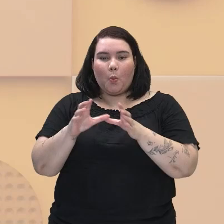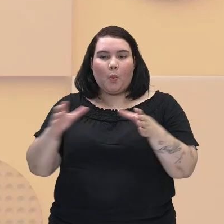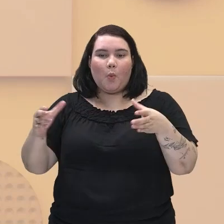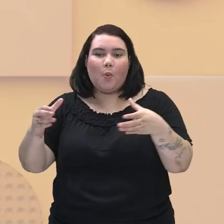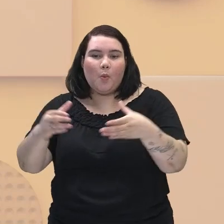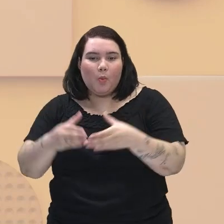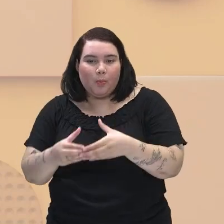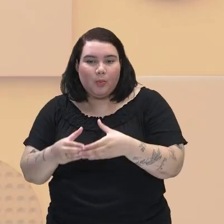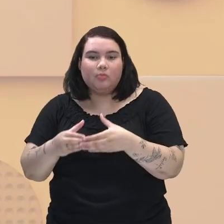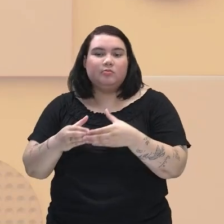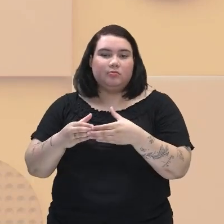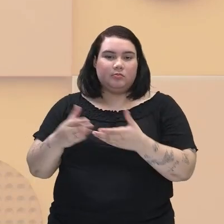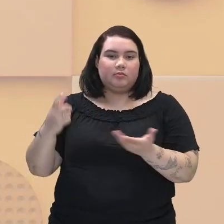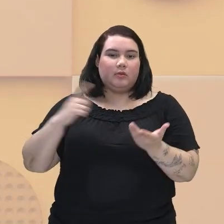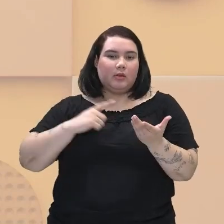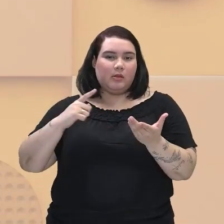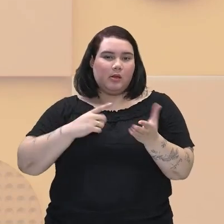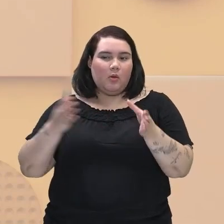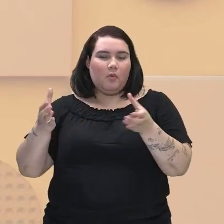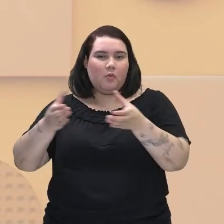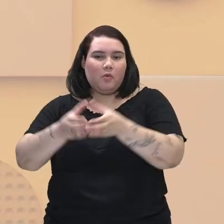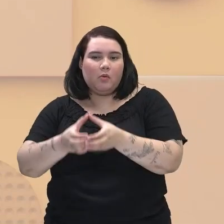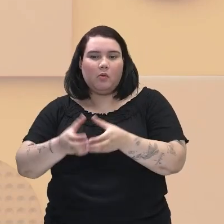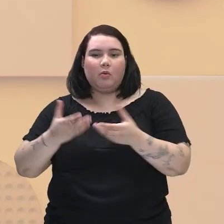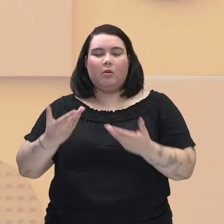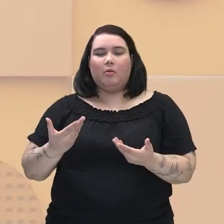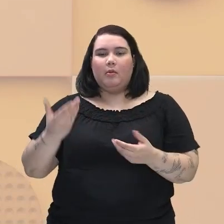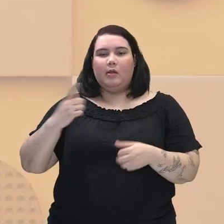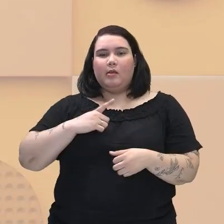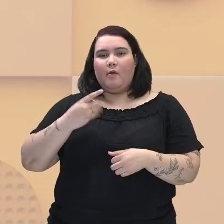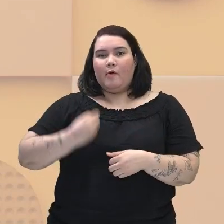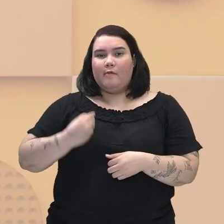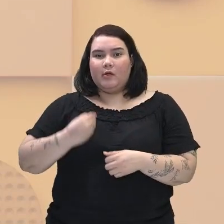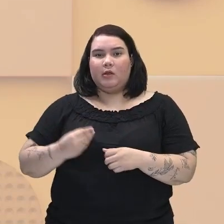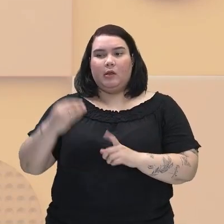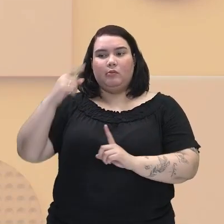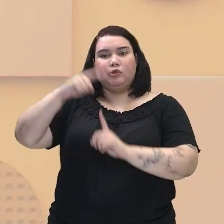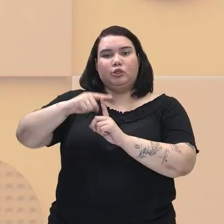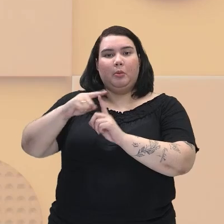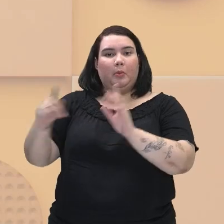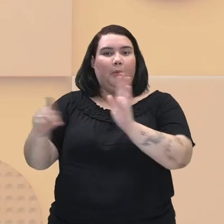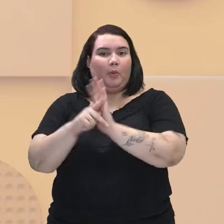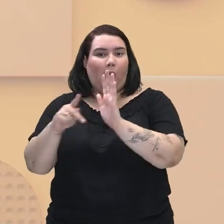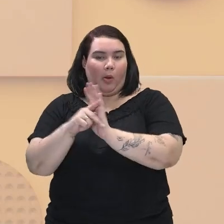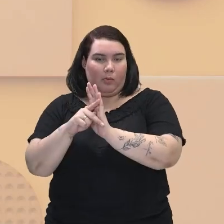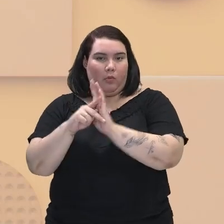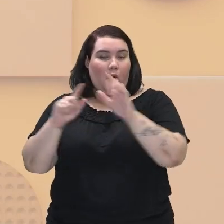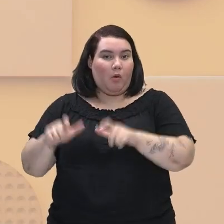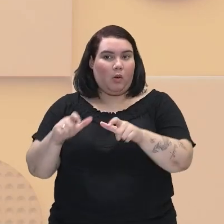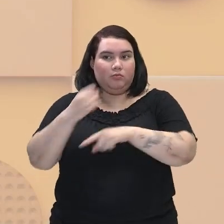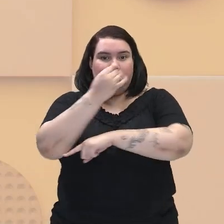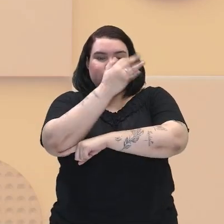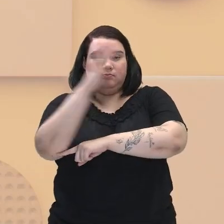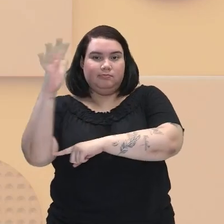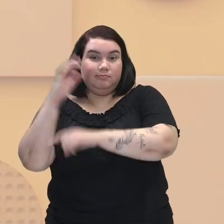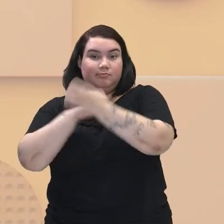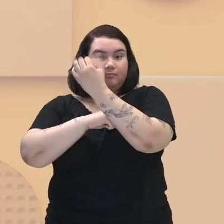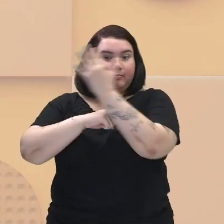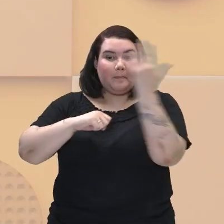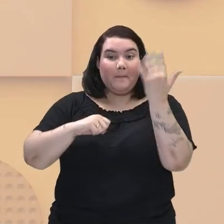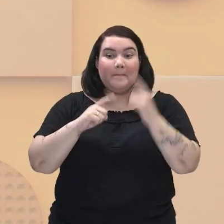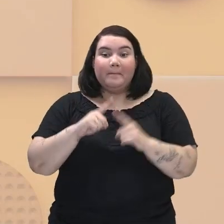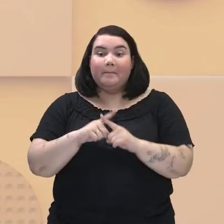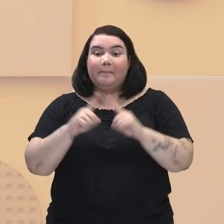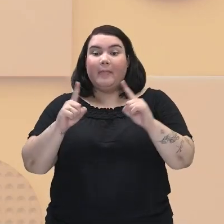e possuem, né, o seu modo de viver na natureza, mas que não são,